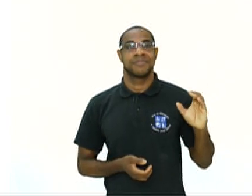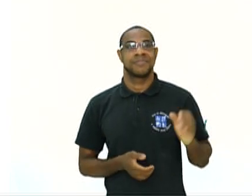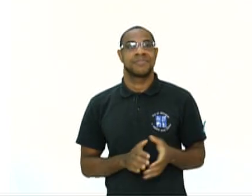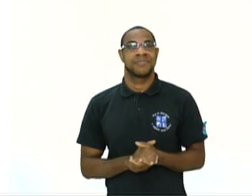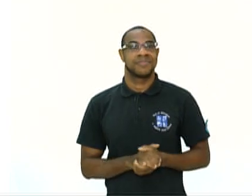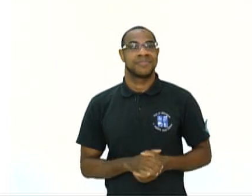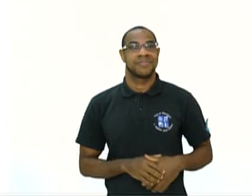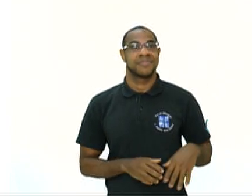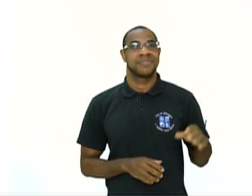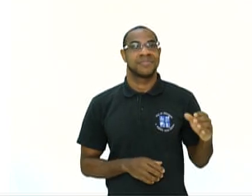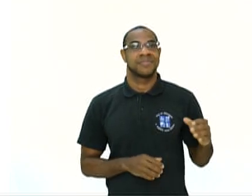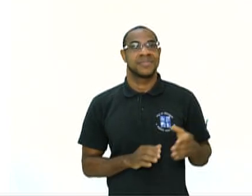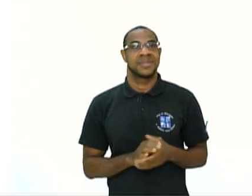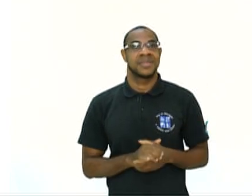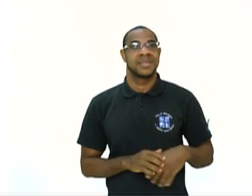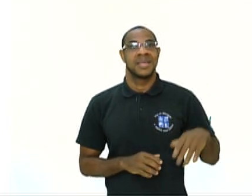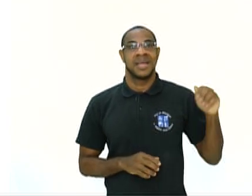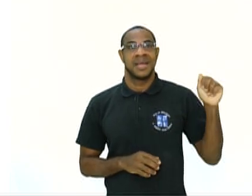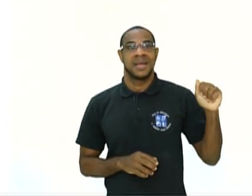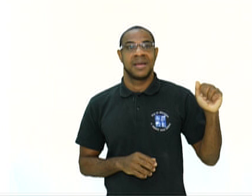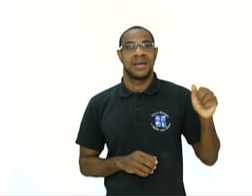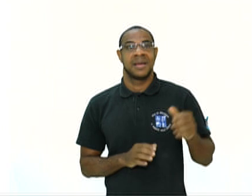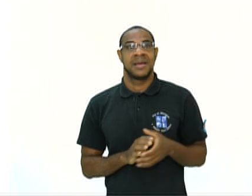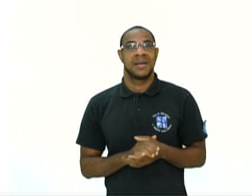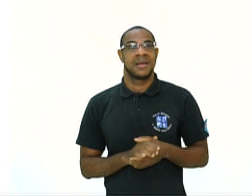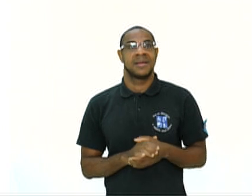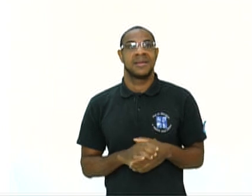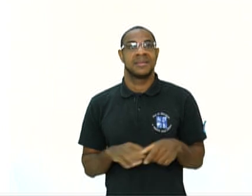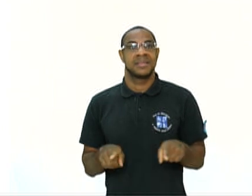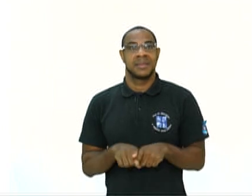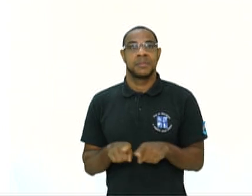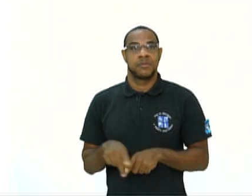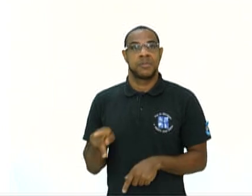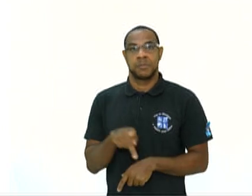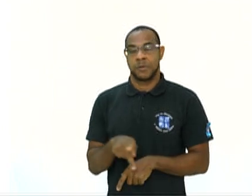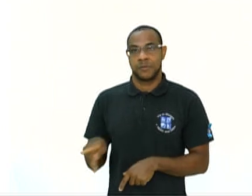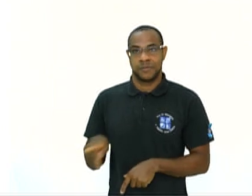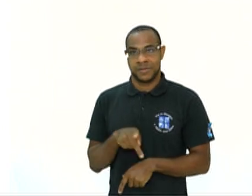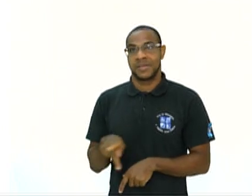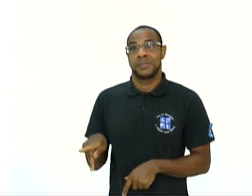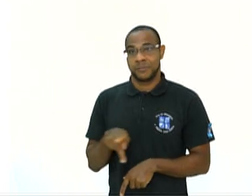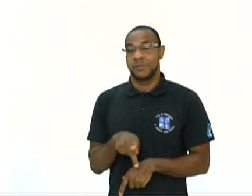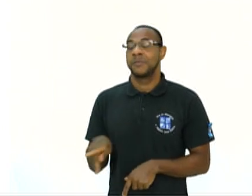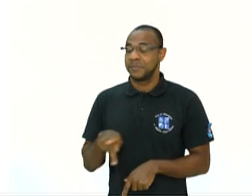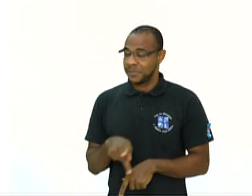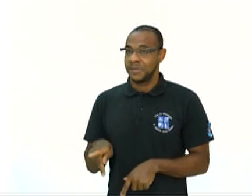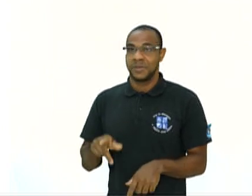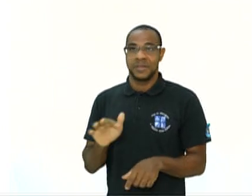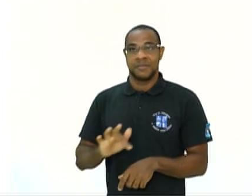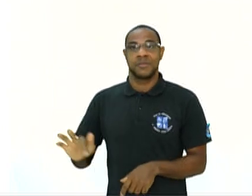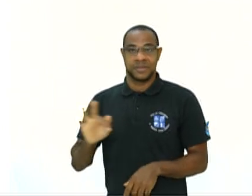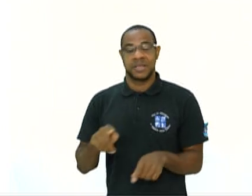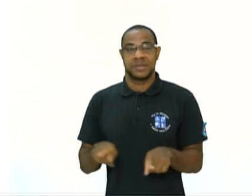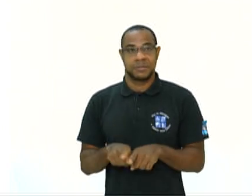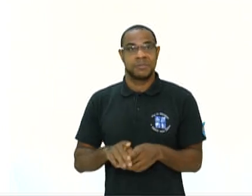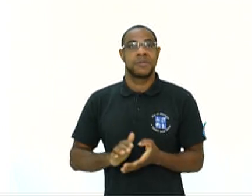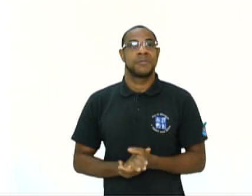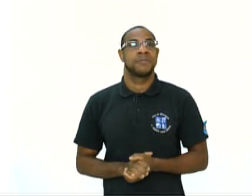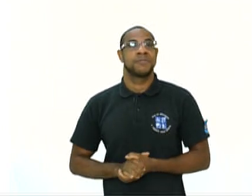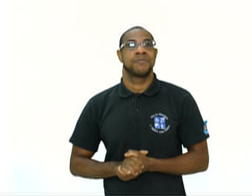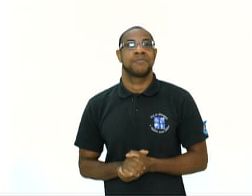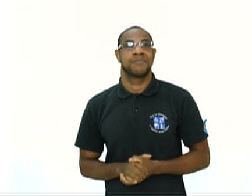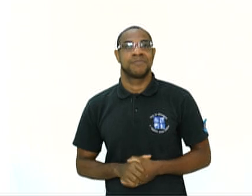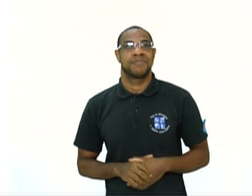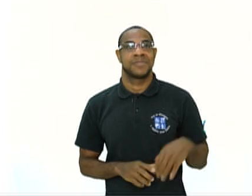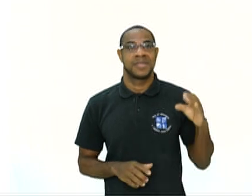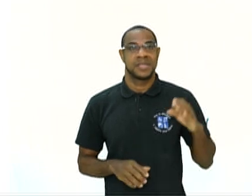ele foi inventor e também professor do Instituto Tuskegee. E he devised over 100 products.